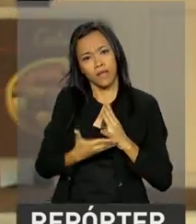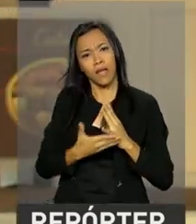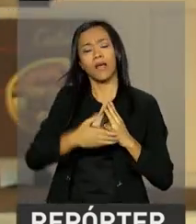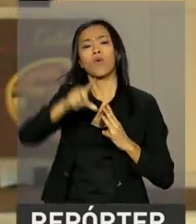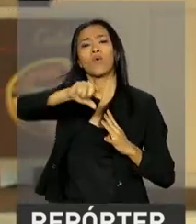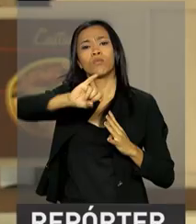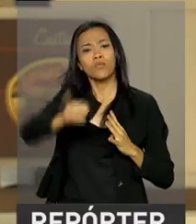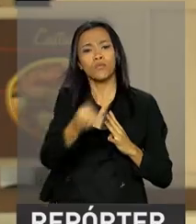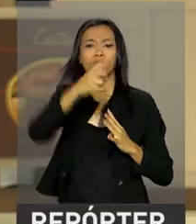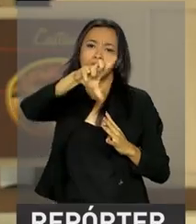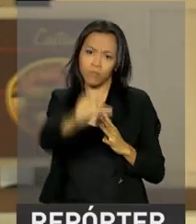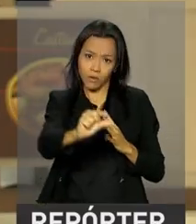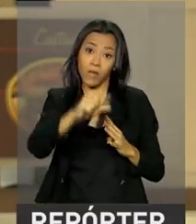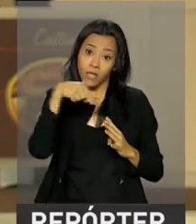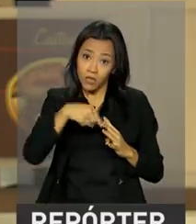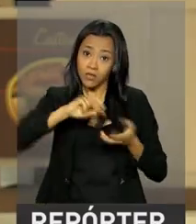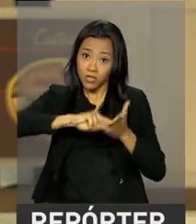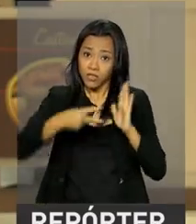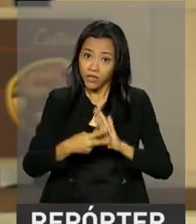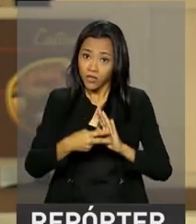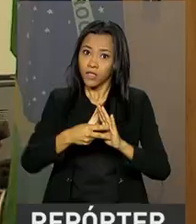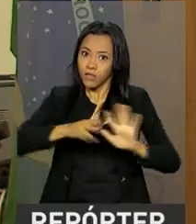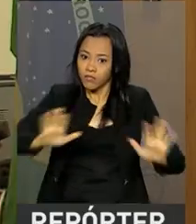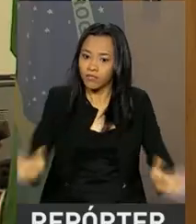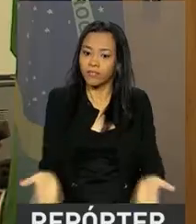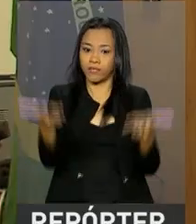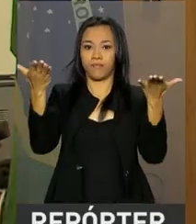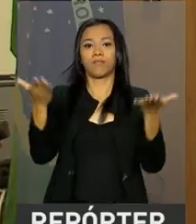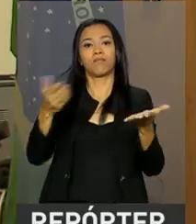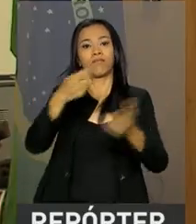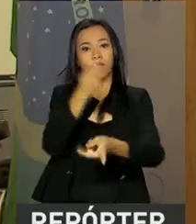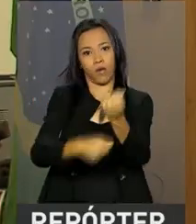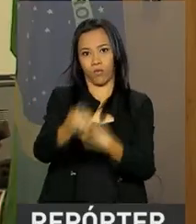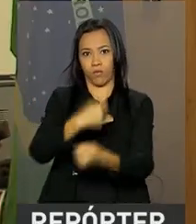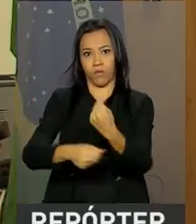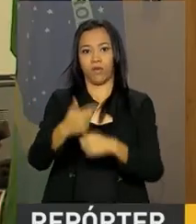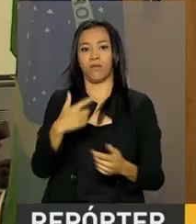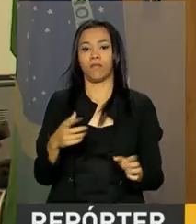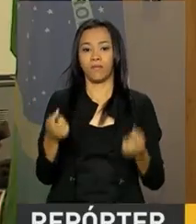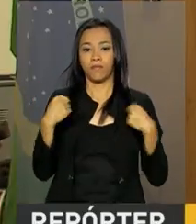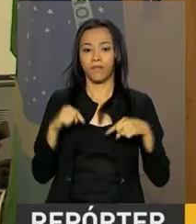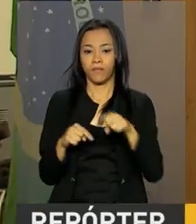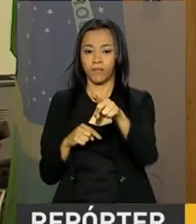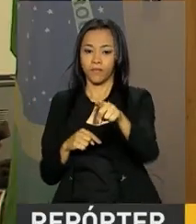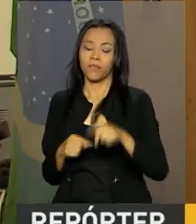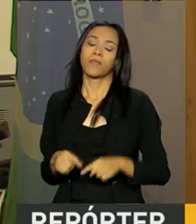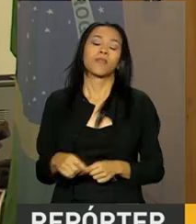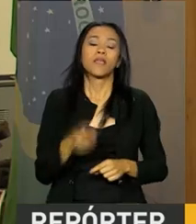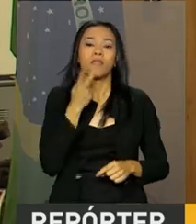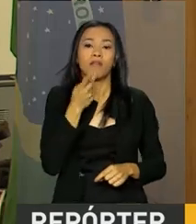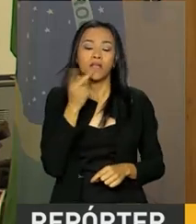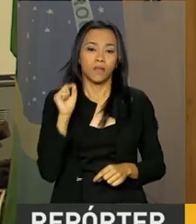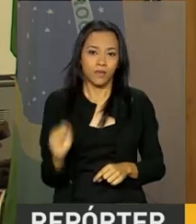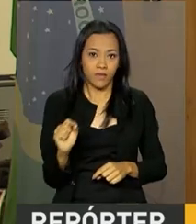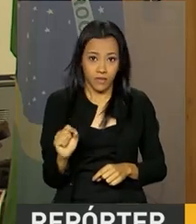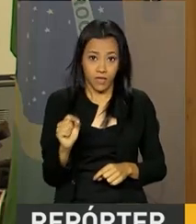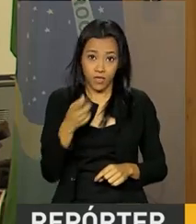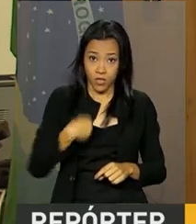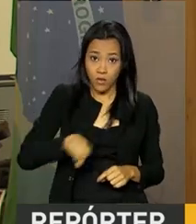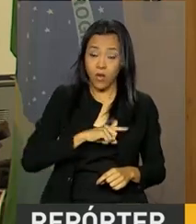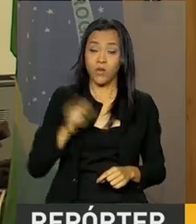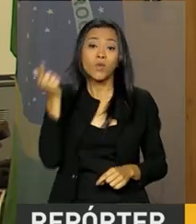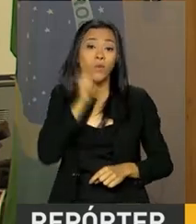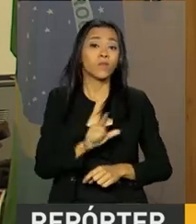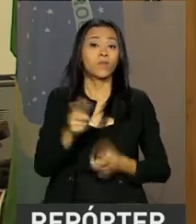parcela. É uma injeção de ânimo na economia. A economia já dá sinais, o país já dá sinais de crescimento, né? Conseguimos